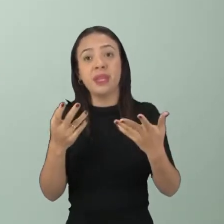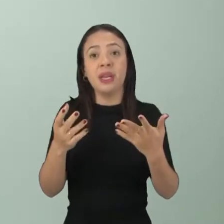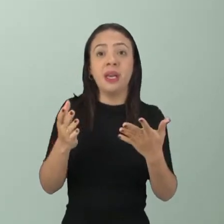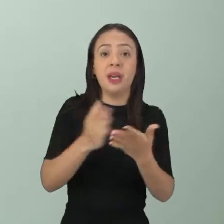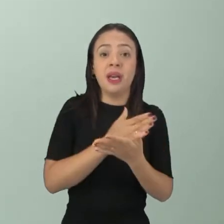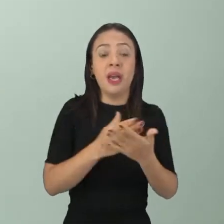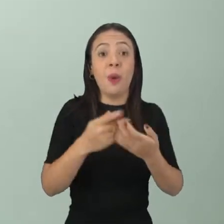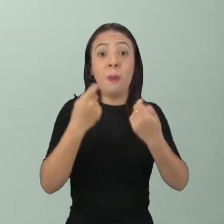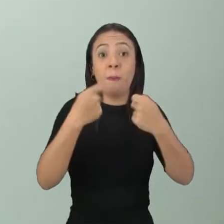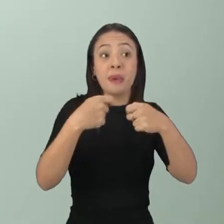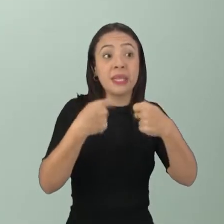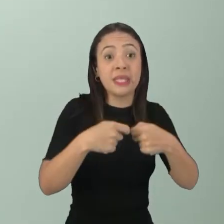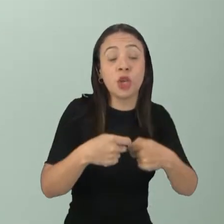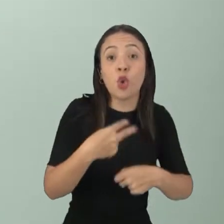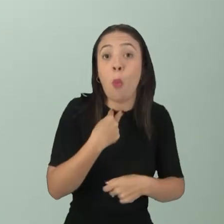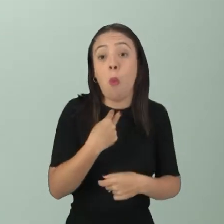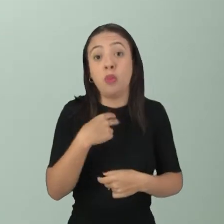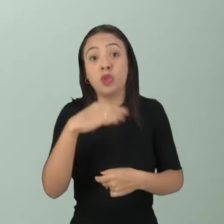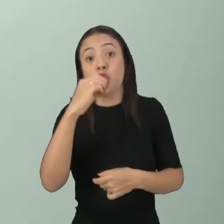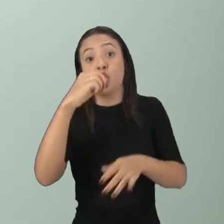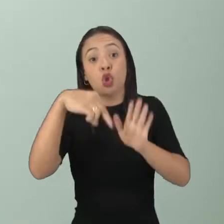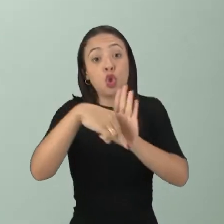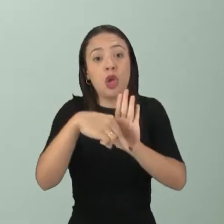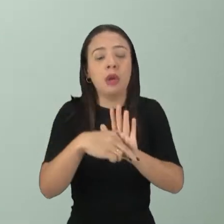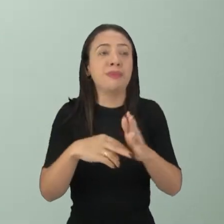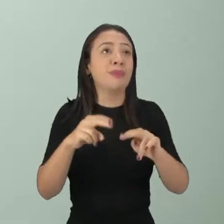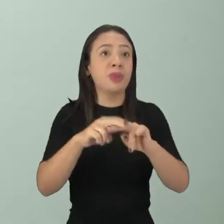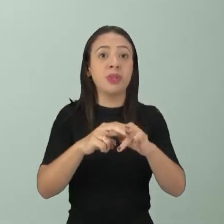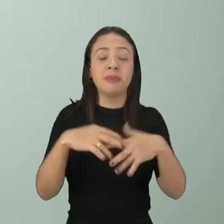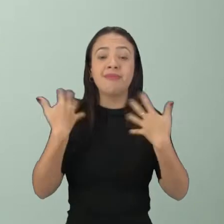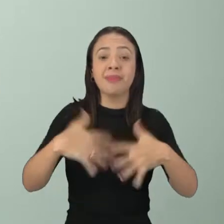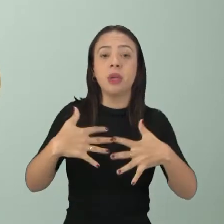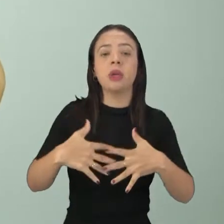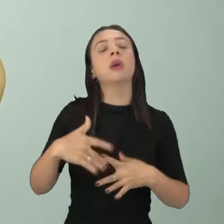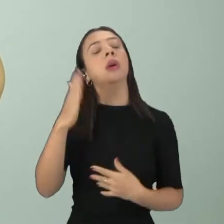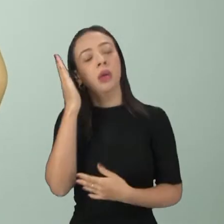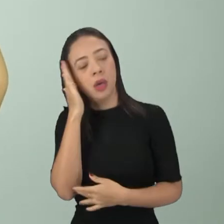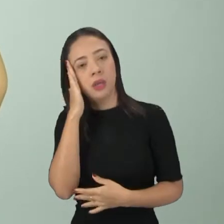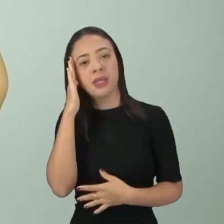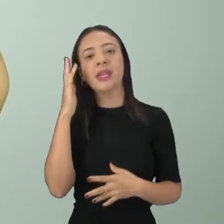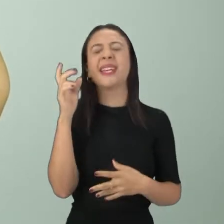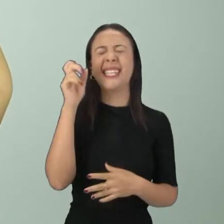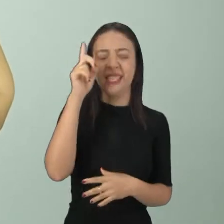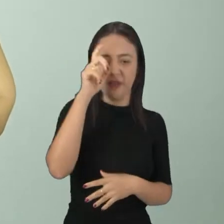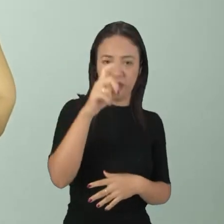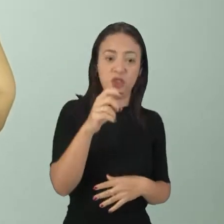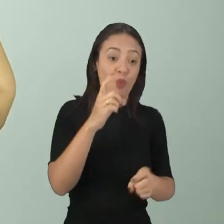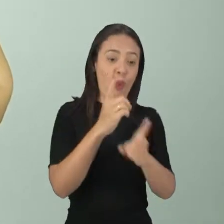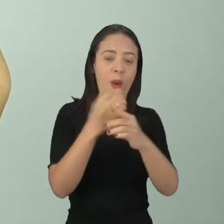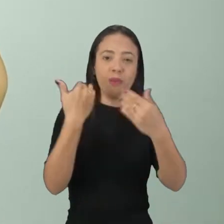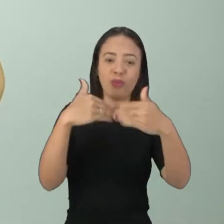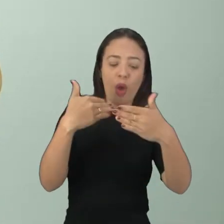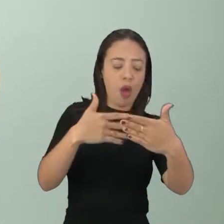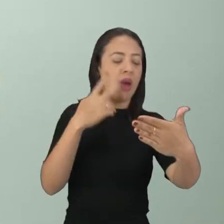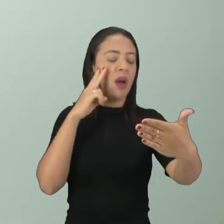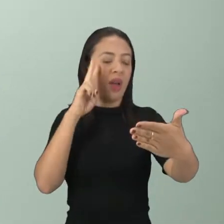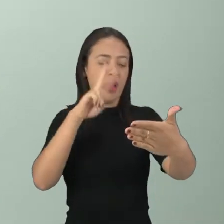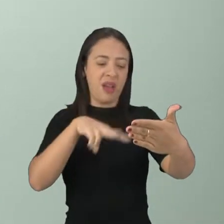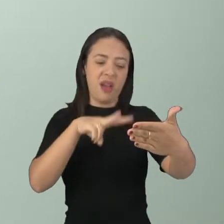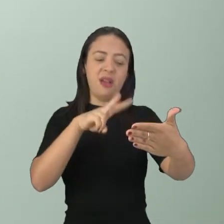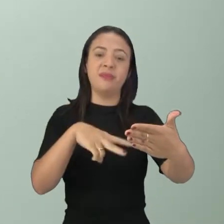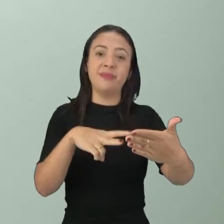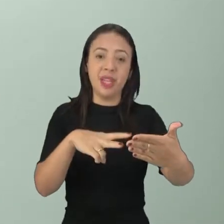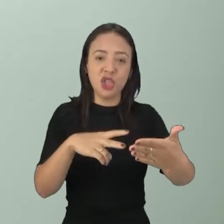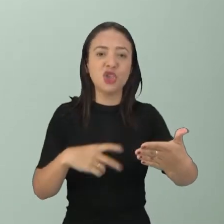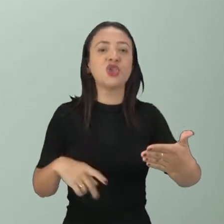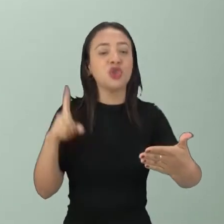parte, é pré-requisito, eu não posso zerar. Então, tudo isso eu sei que pesa muito quando você se depara numa prova, né, com uma prova